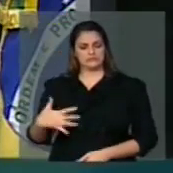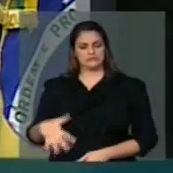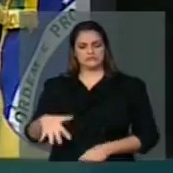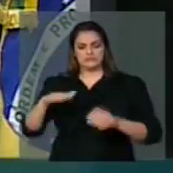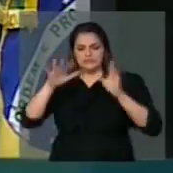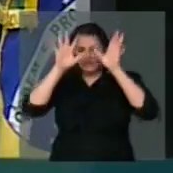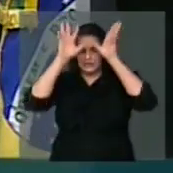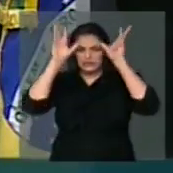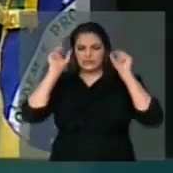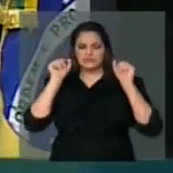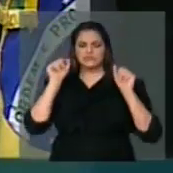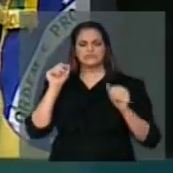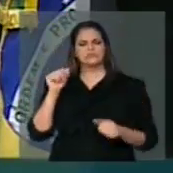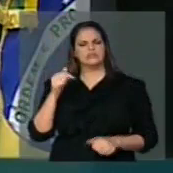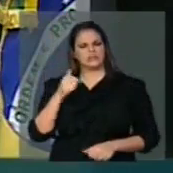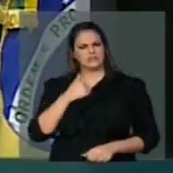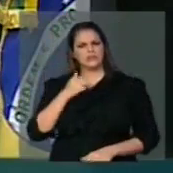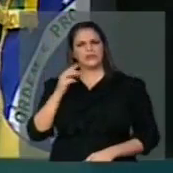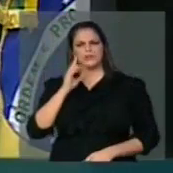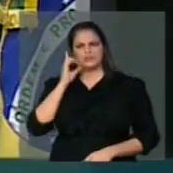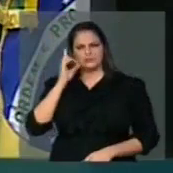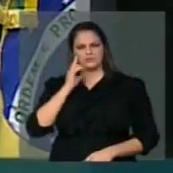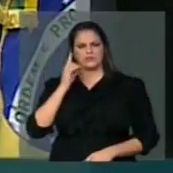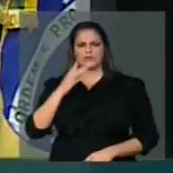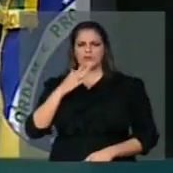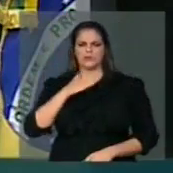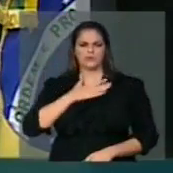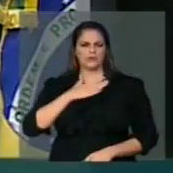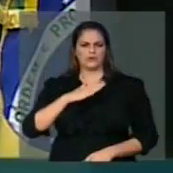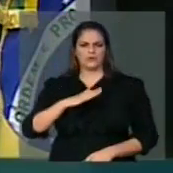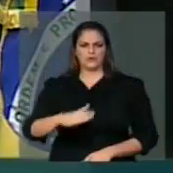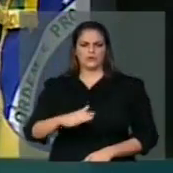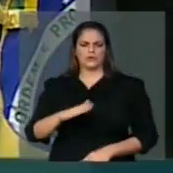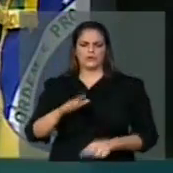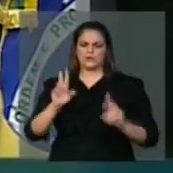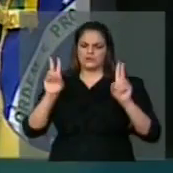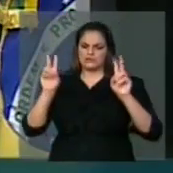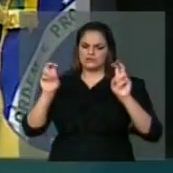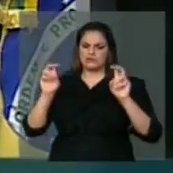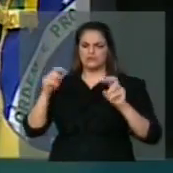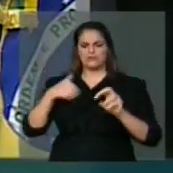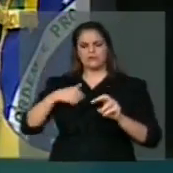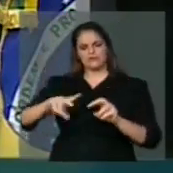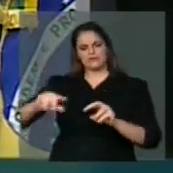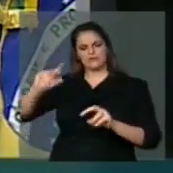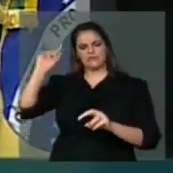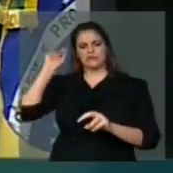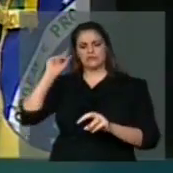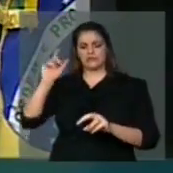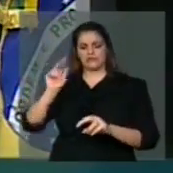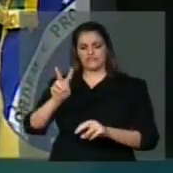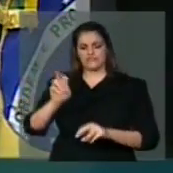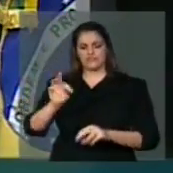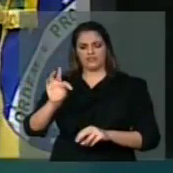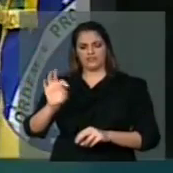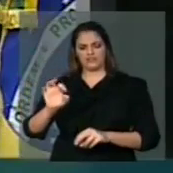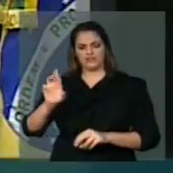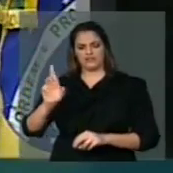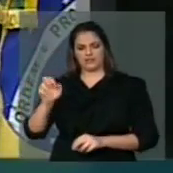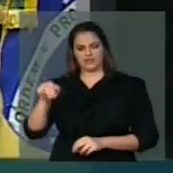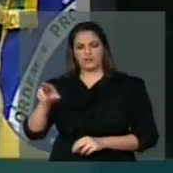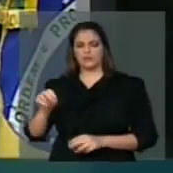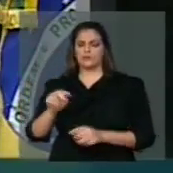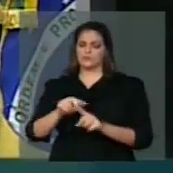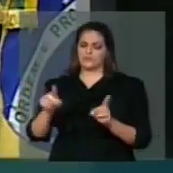Sou parlamentar e, embora não goste do termo de veterano, deputado Augusto Carvalho, reconheço que sou longevo